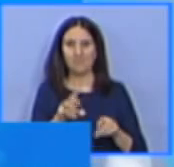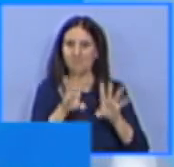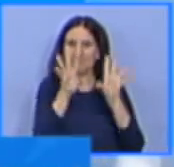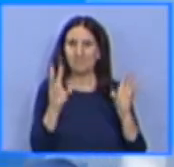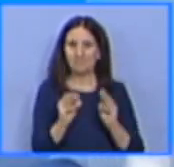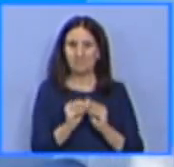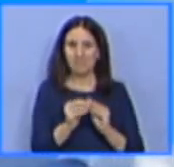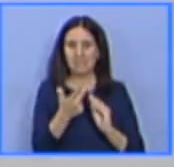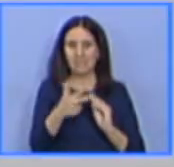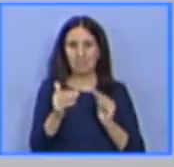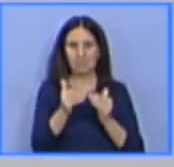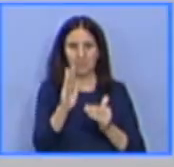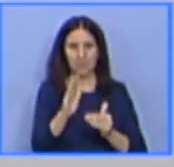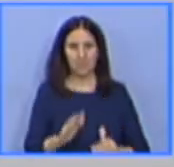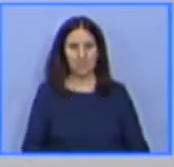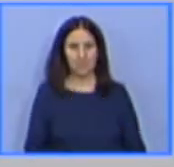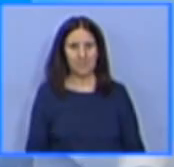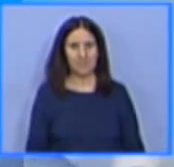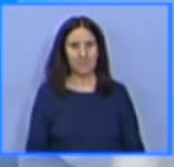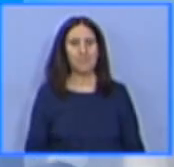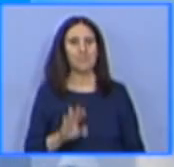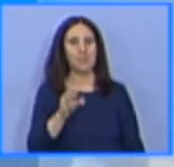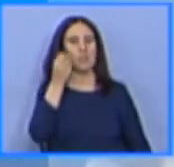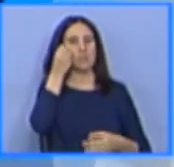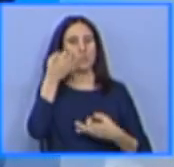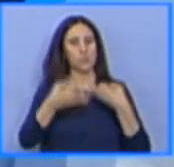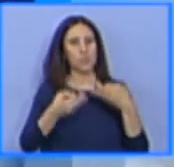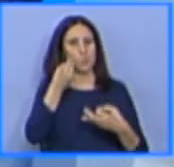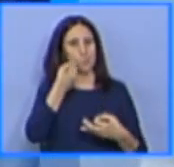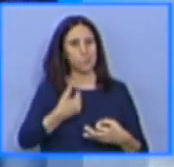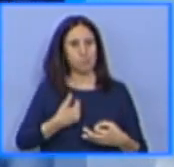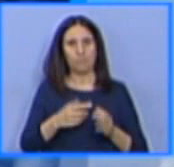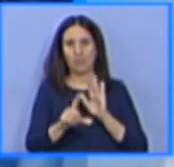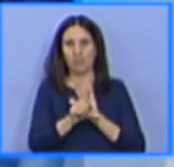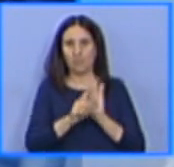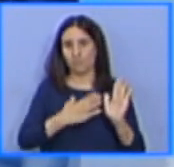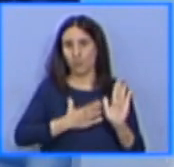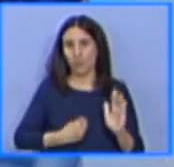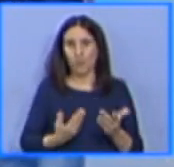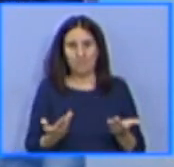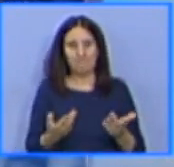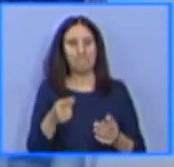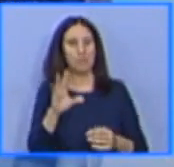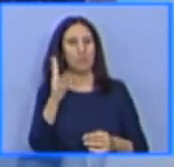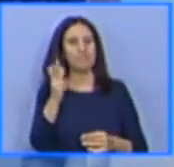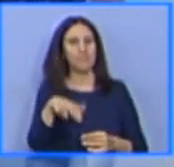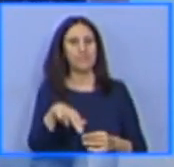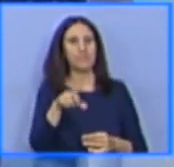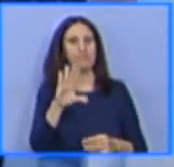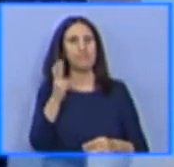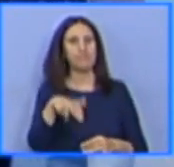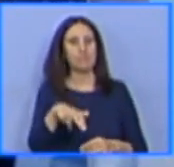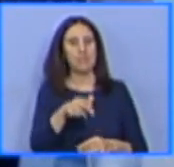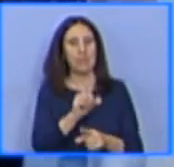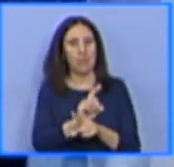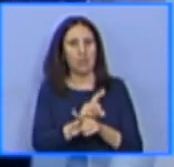mais de uma centena. Acontece que o jurista, por defeito, gosta de leis, não é? E, portanto, quando aparecem questões como